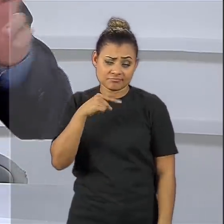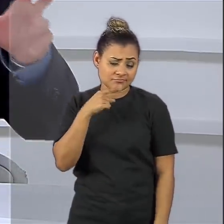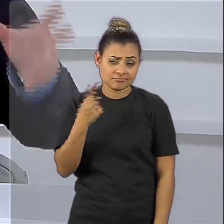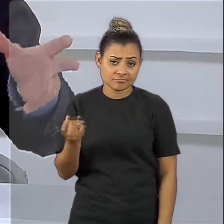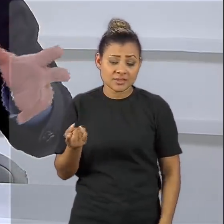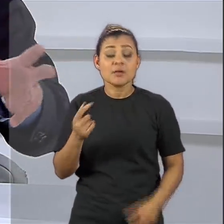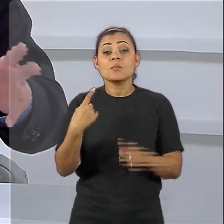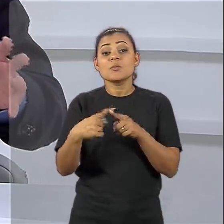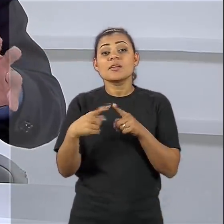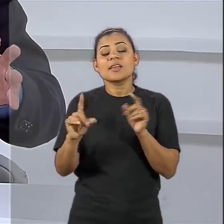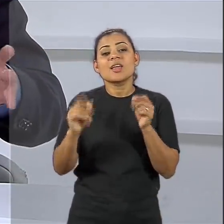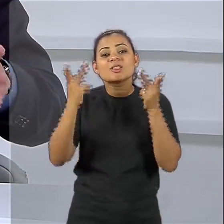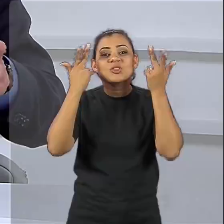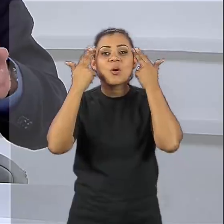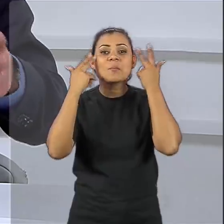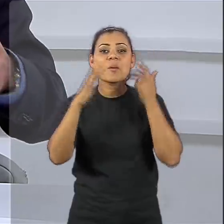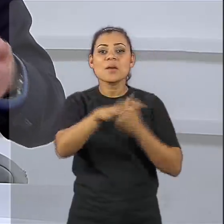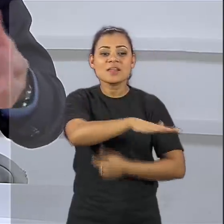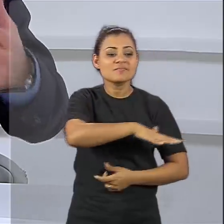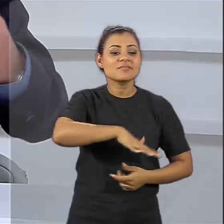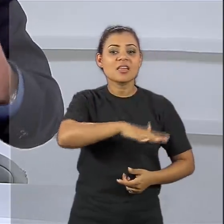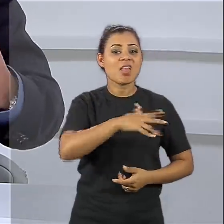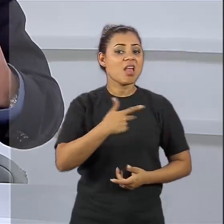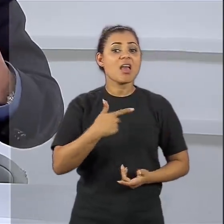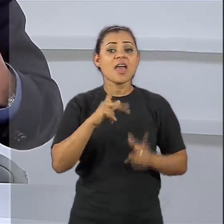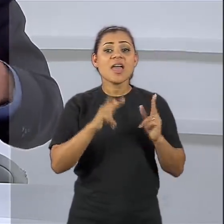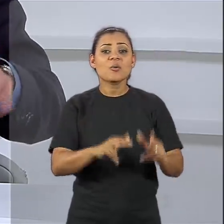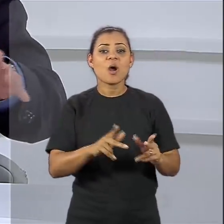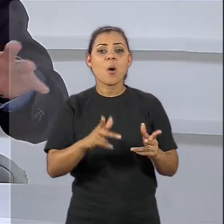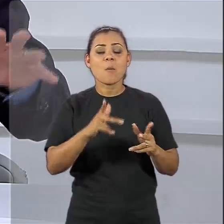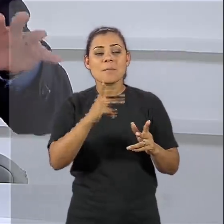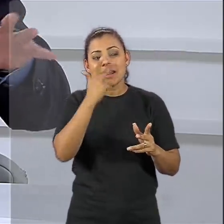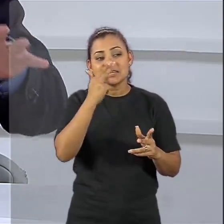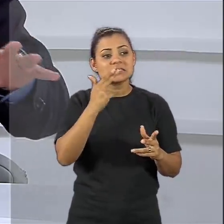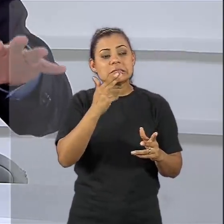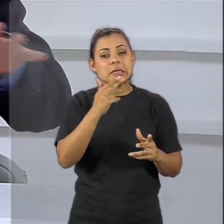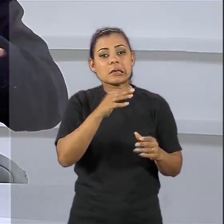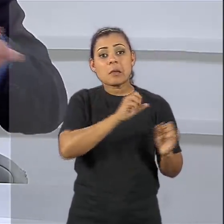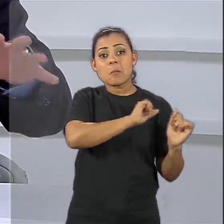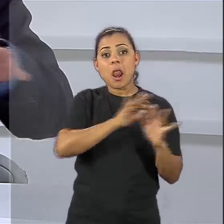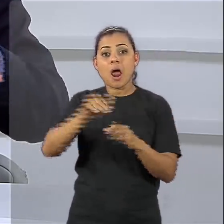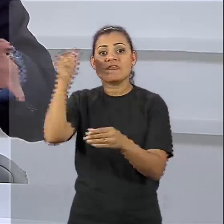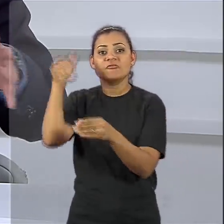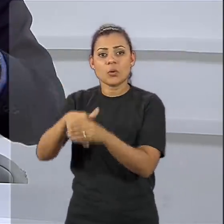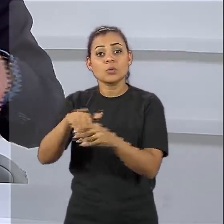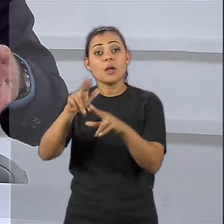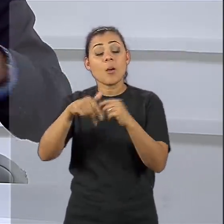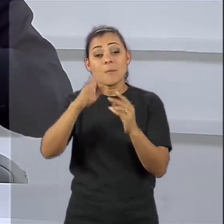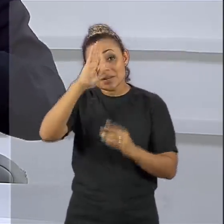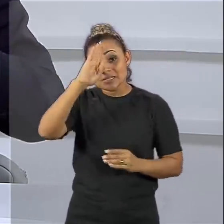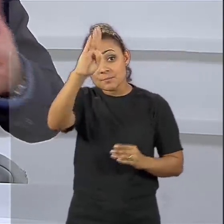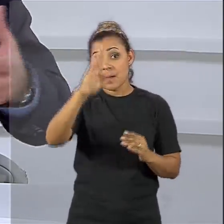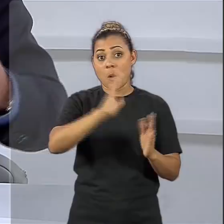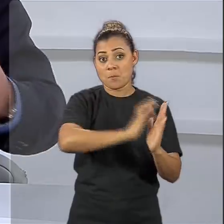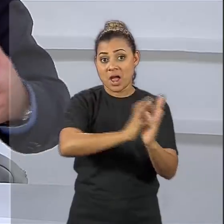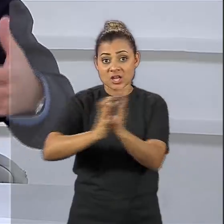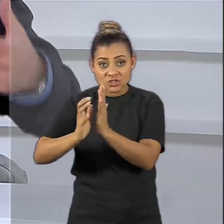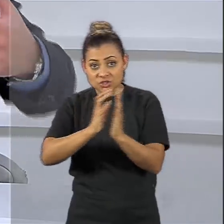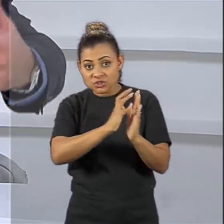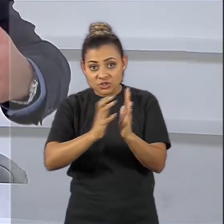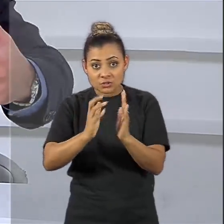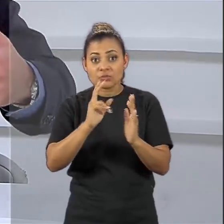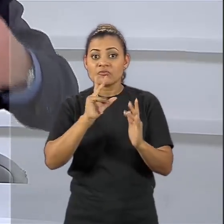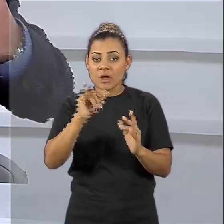essa normalidade do sistema talvez seja maior do que a gente pensa. Né? E aí os 2 principais partidos que vêm vertebrando o